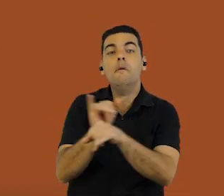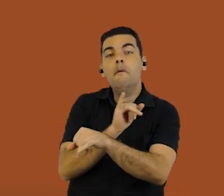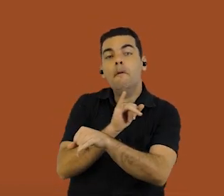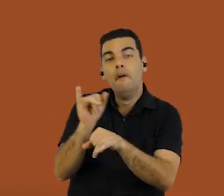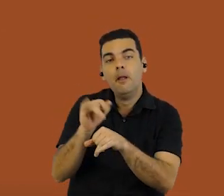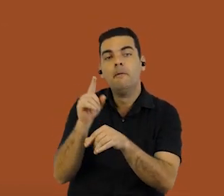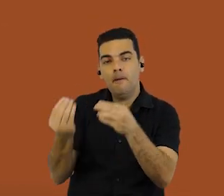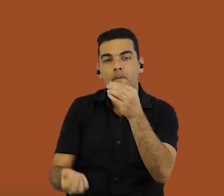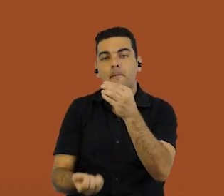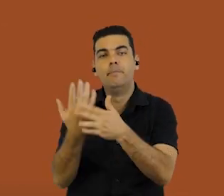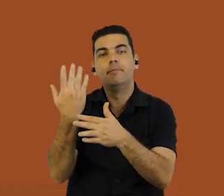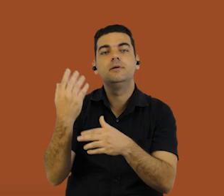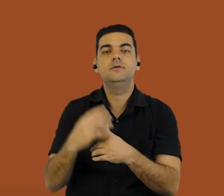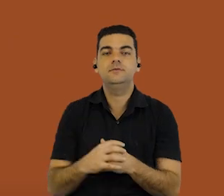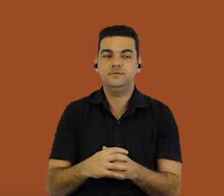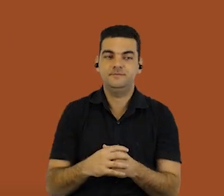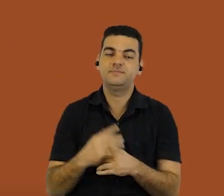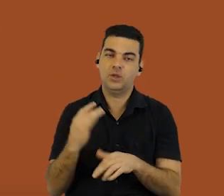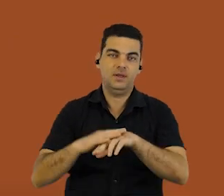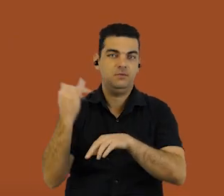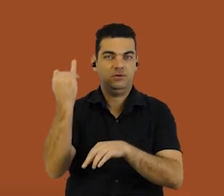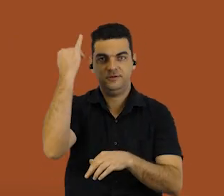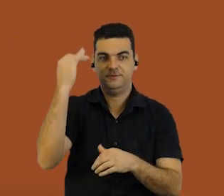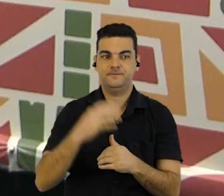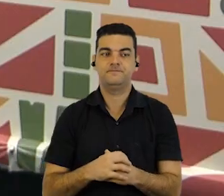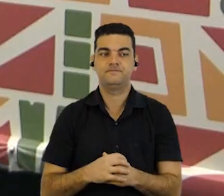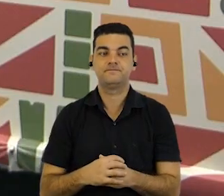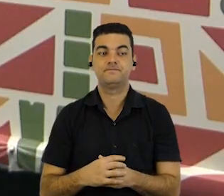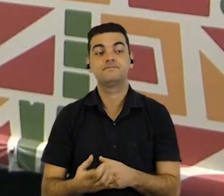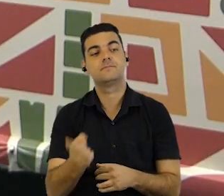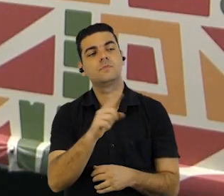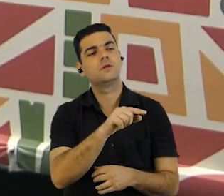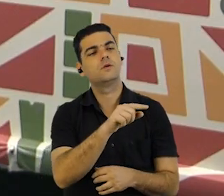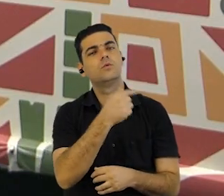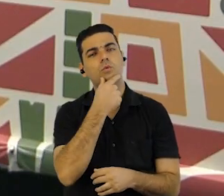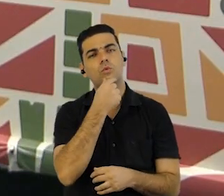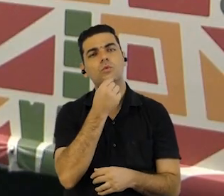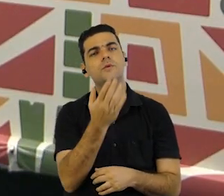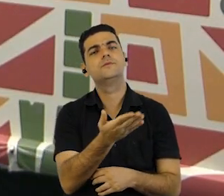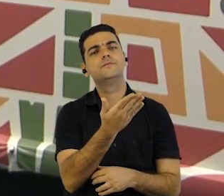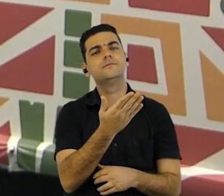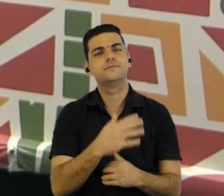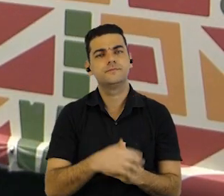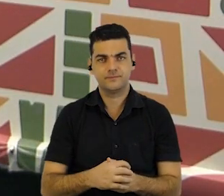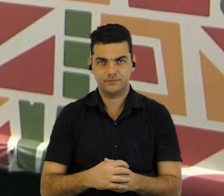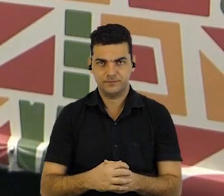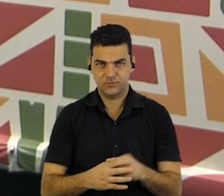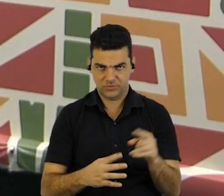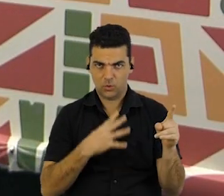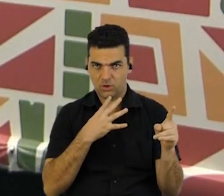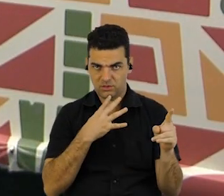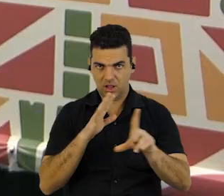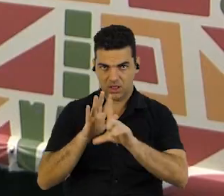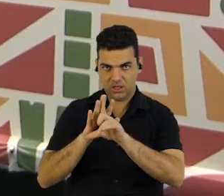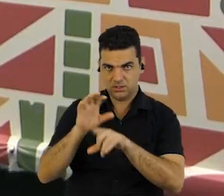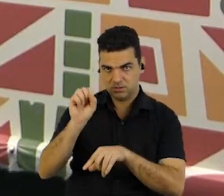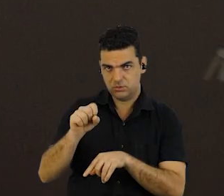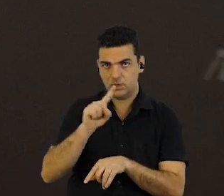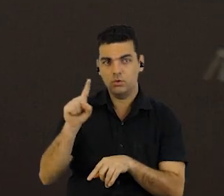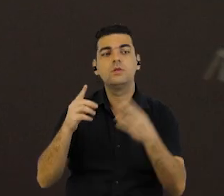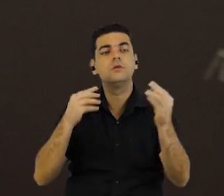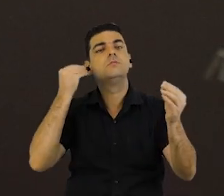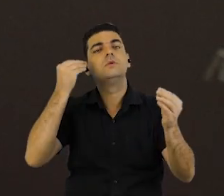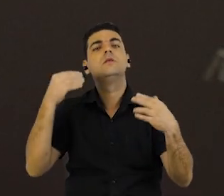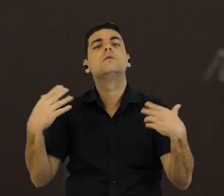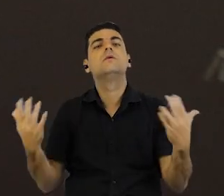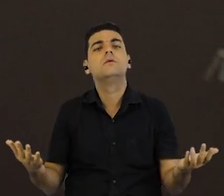para poder implementá-la, que eu acho que isso é mais importante. Professor José Carlos Dias, o senhor já conhecia a lei? A